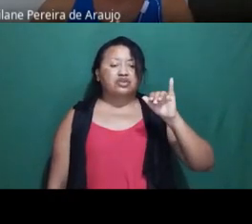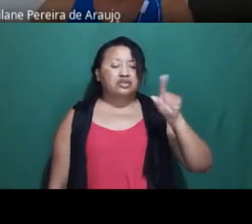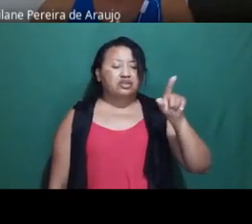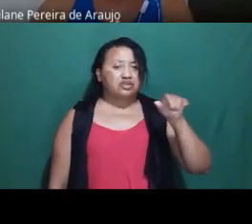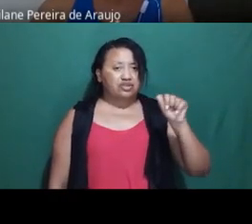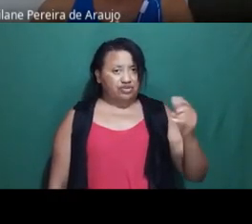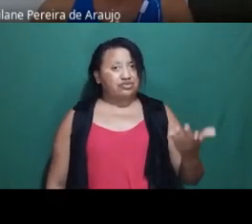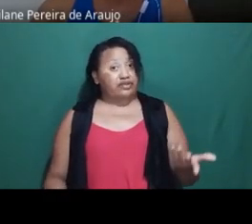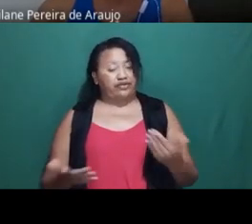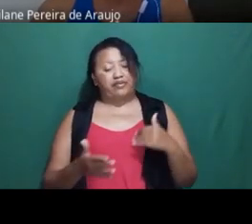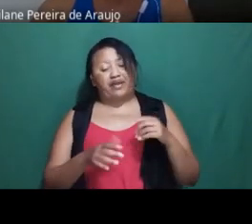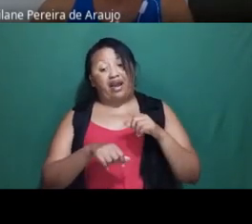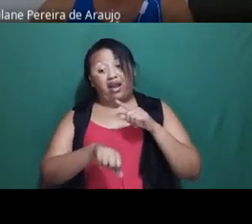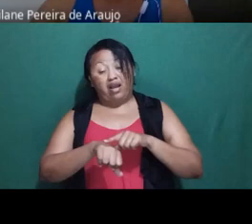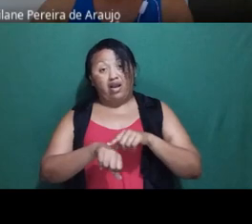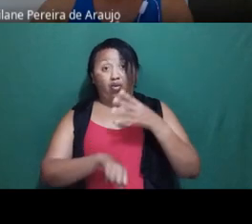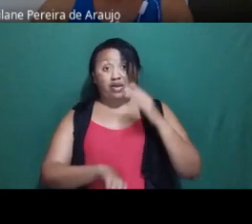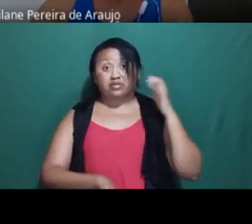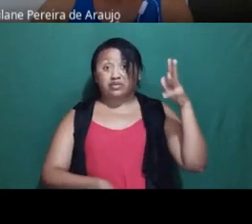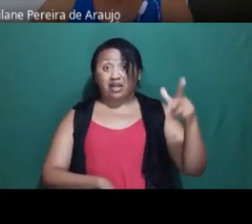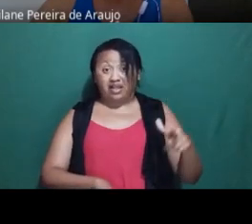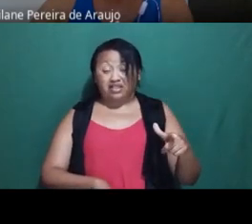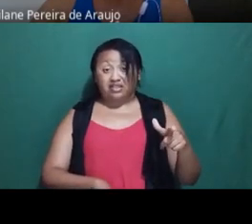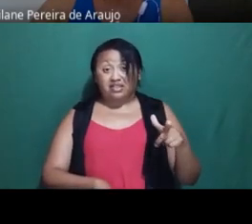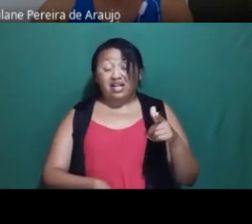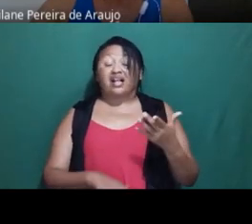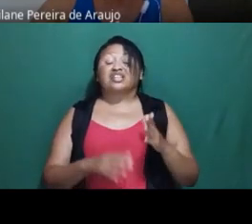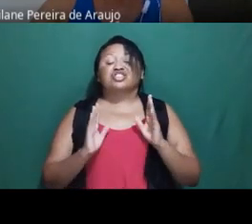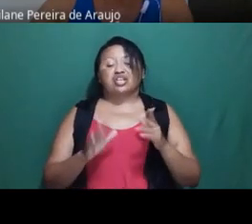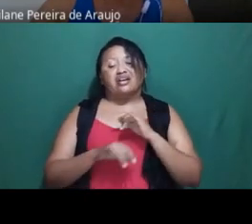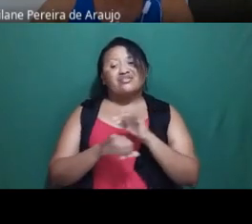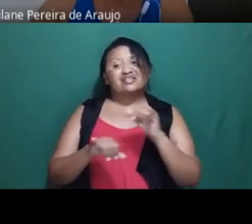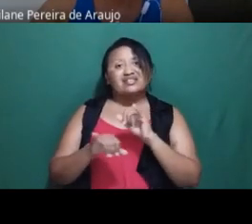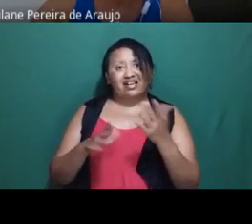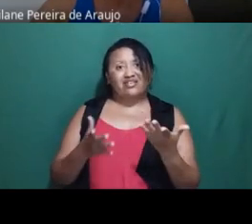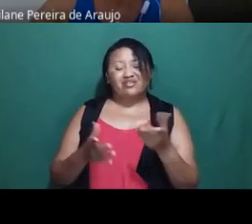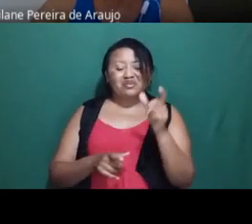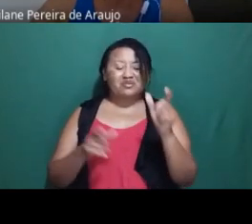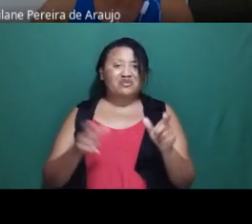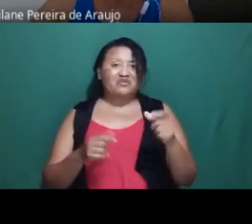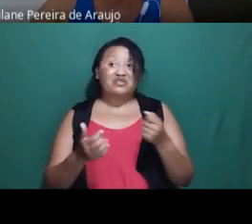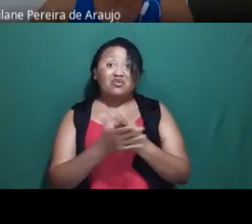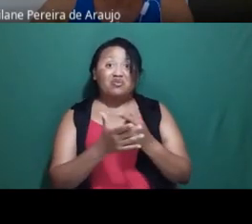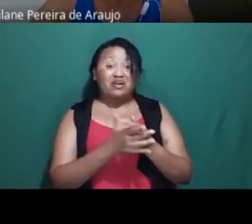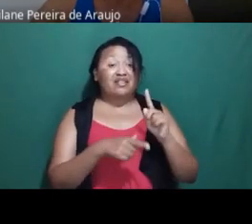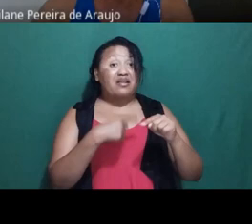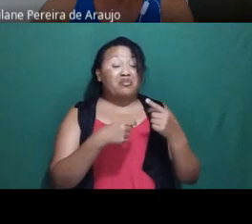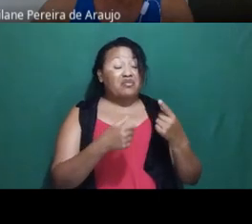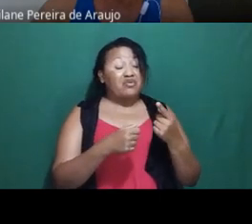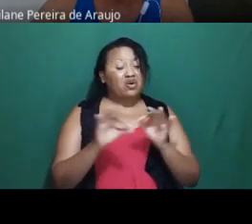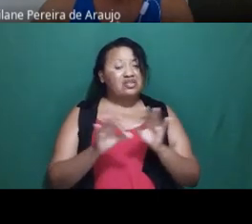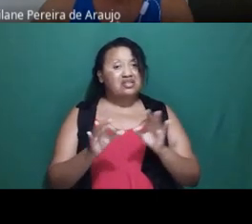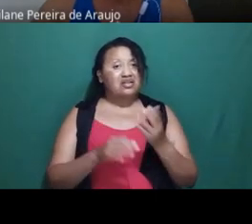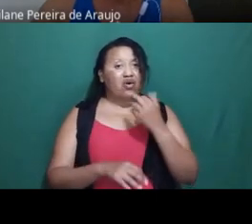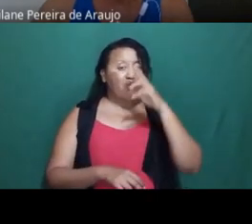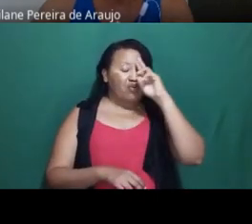quatro da madrugada estava já na falha de todos os dias avisando o café para os fregueses e depois preparando o almoço para os trabalhadores de uma